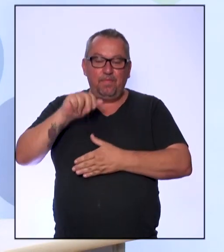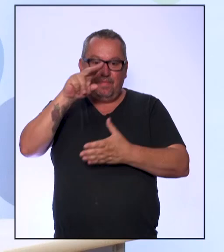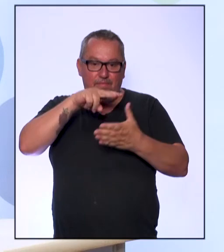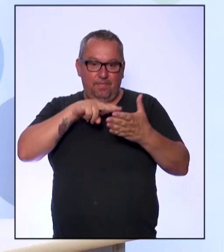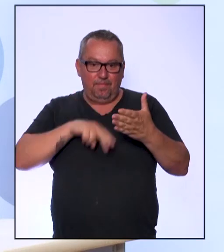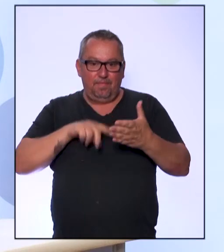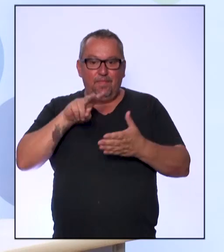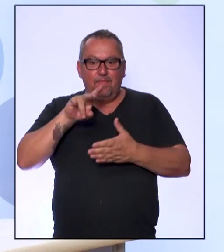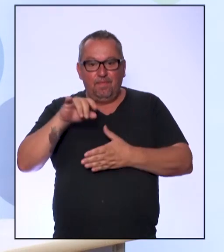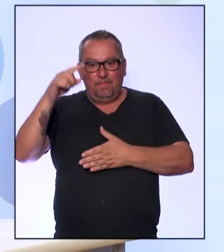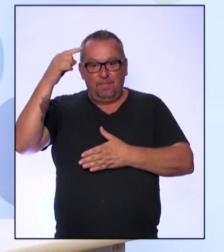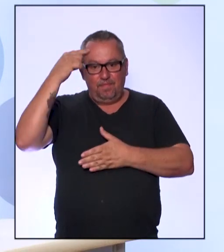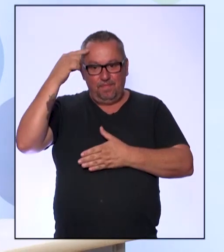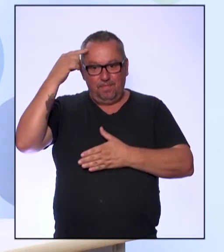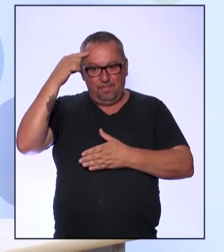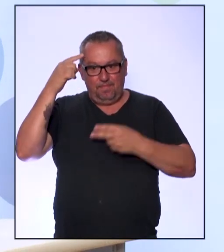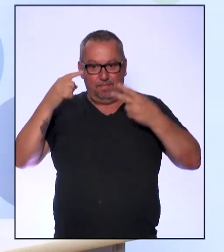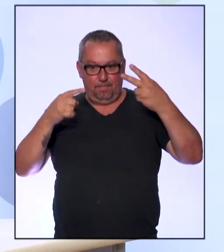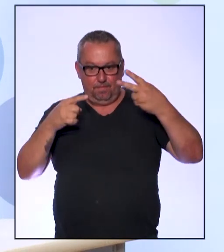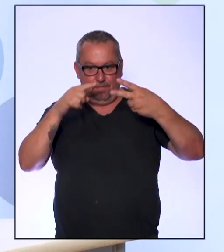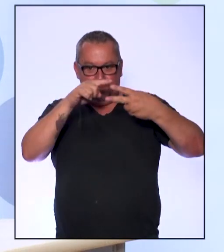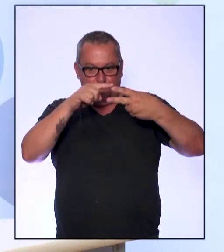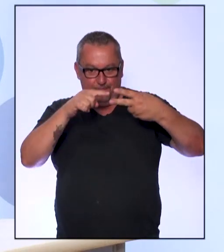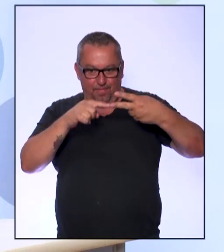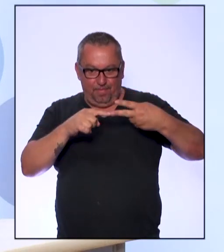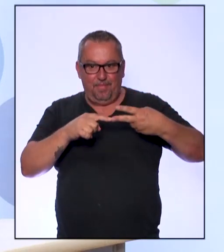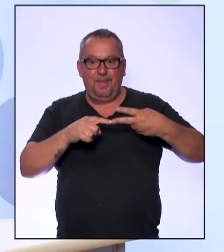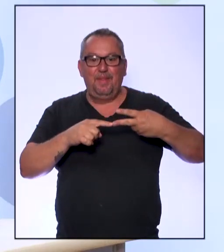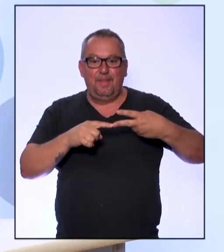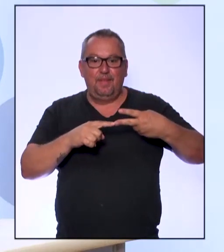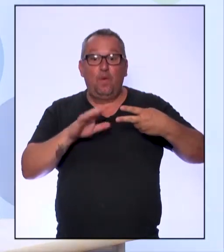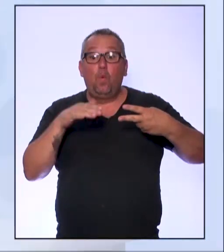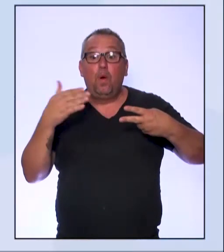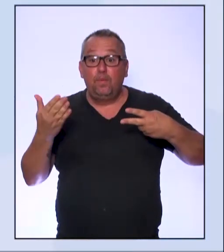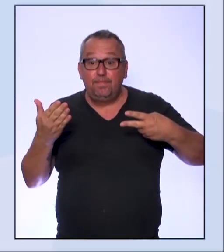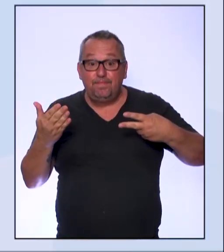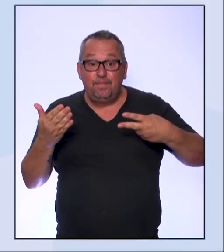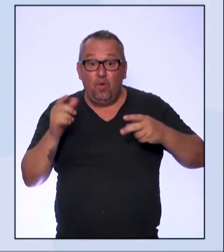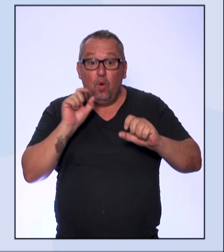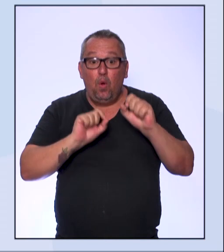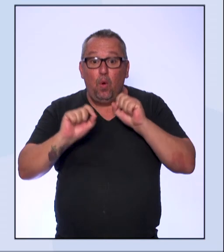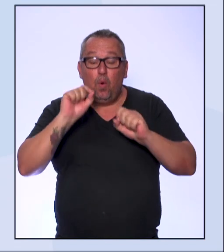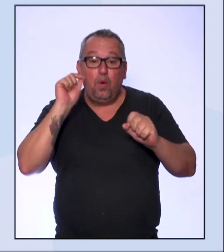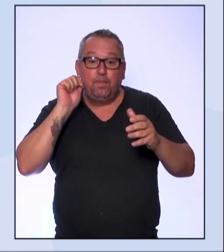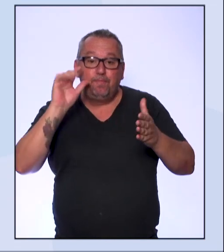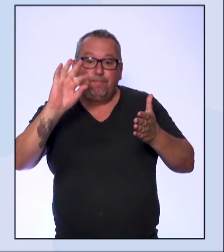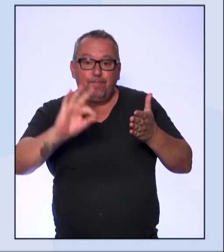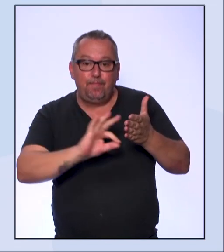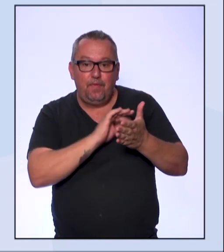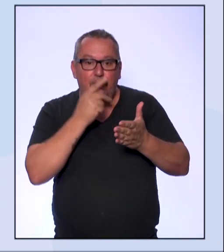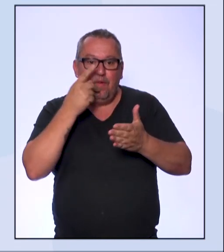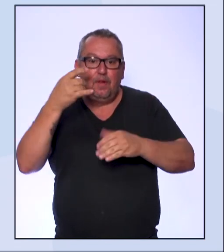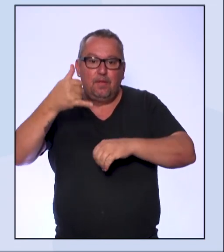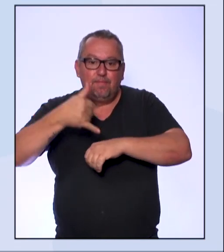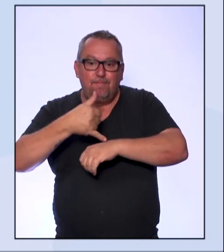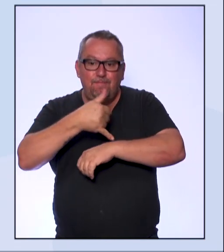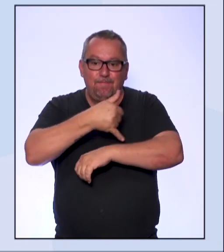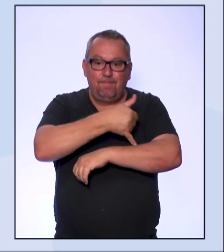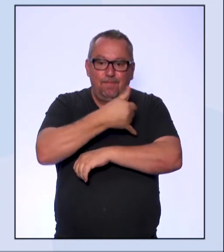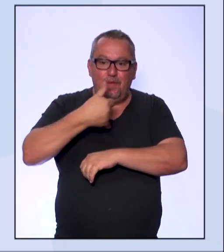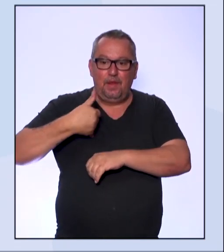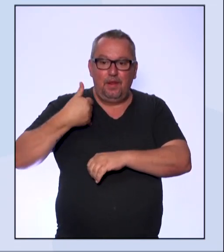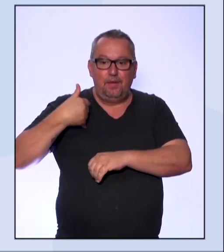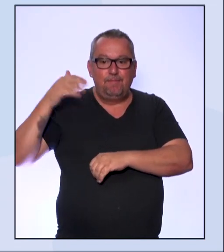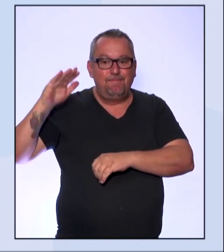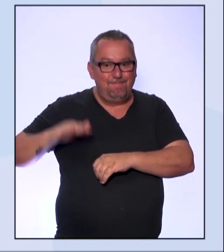vão pensar em duas questões. Quais são? O que a autora aborda sobre a tatuagem em